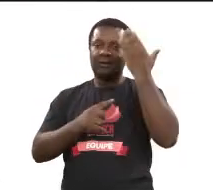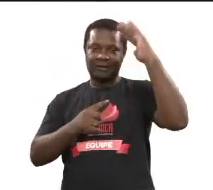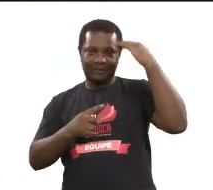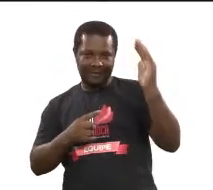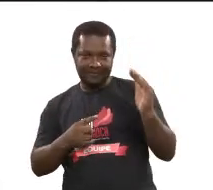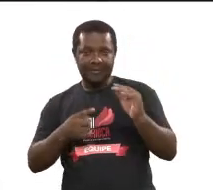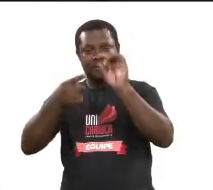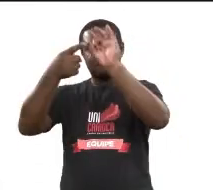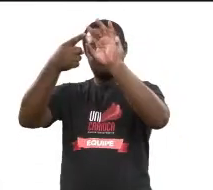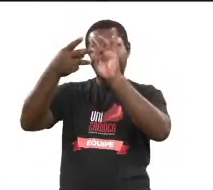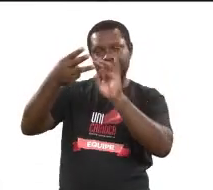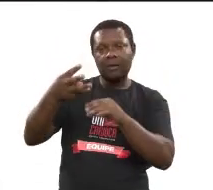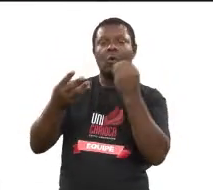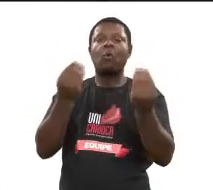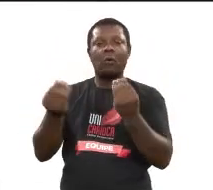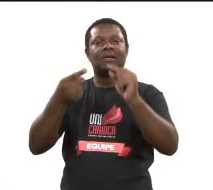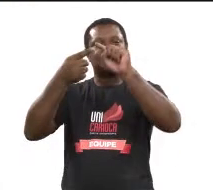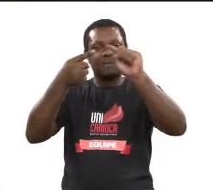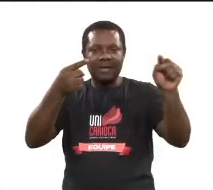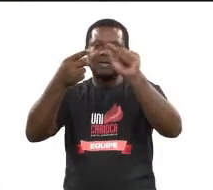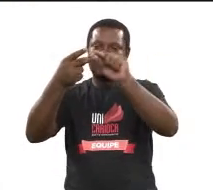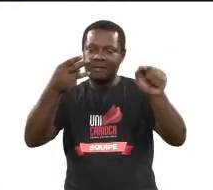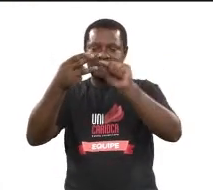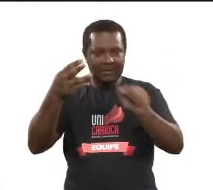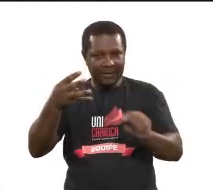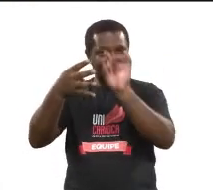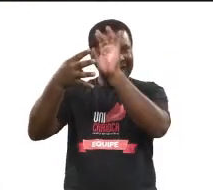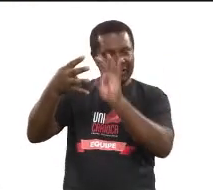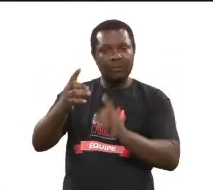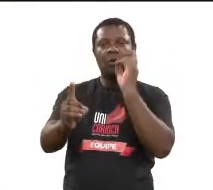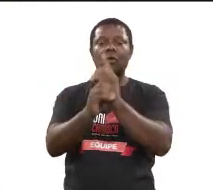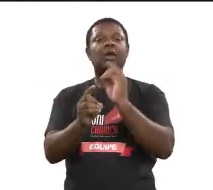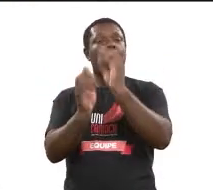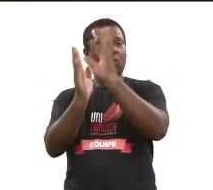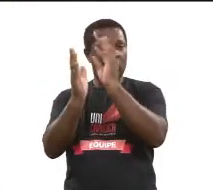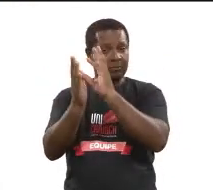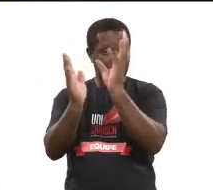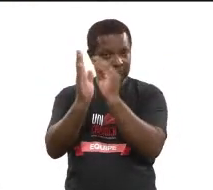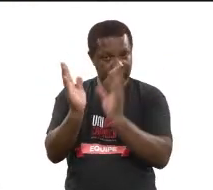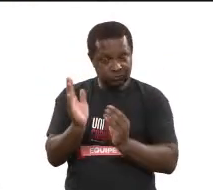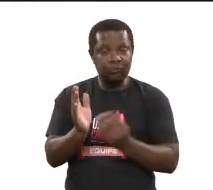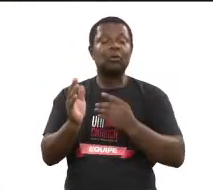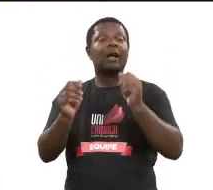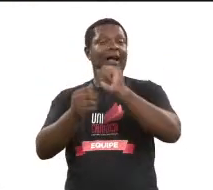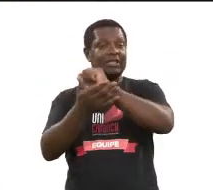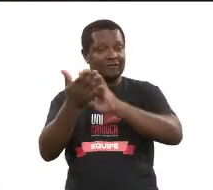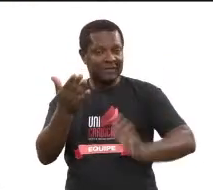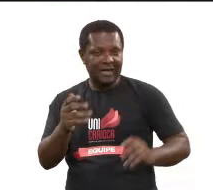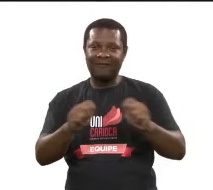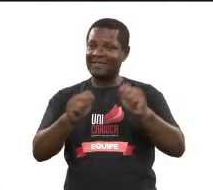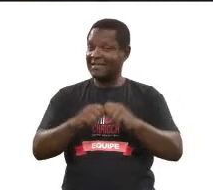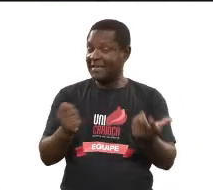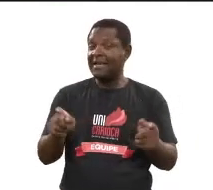navegação. Essas unidades estão divididas em semanas e em cada uma delas vocês encontrarão o conteúdo apresentado, as